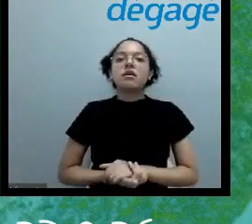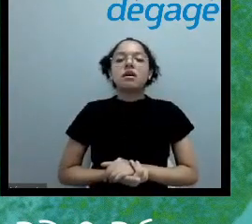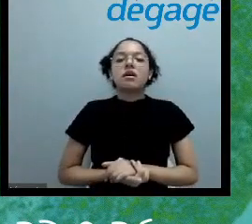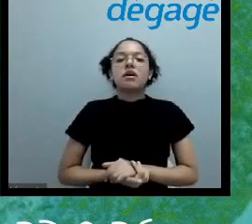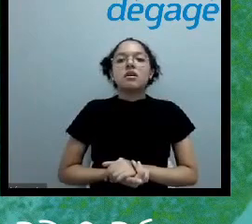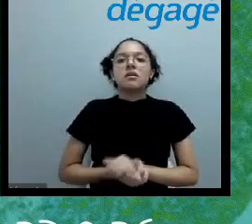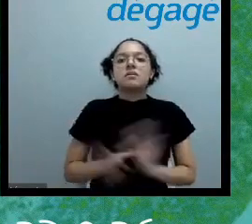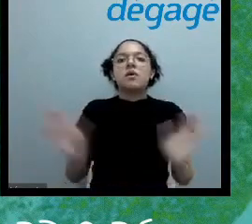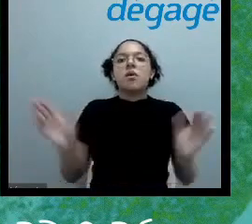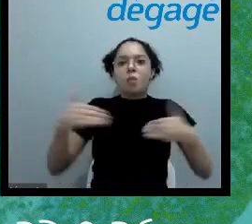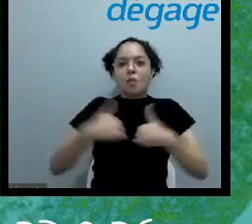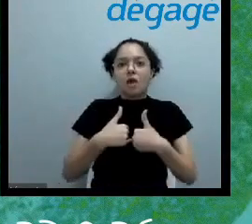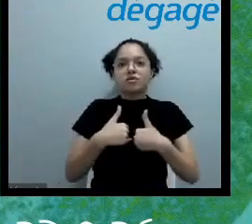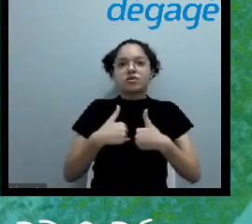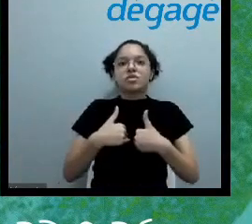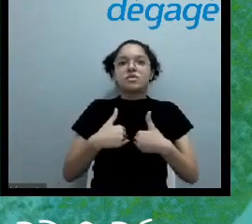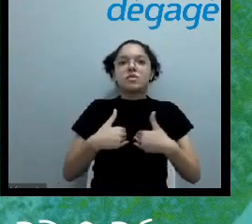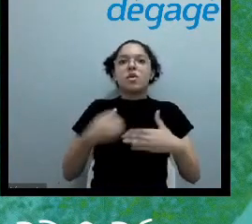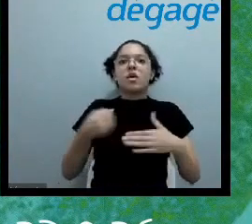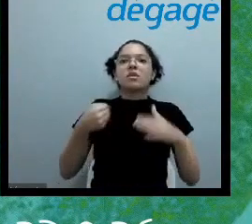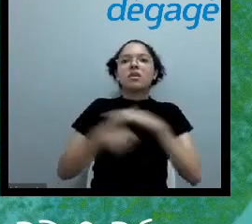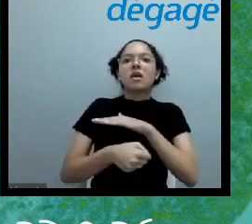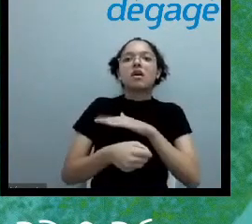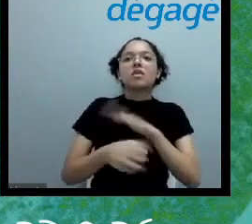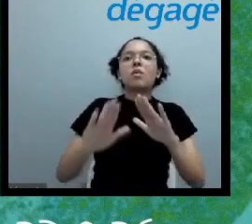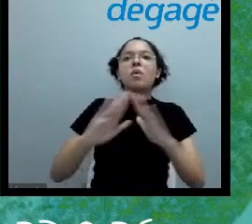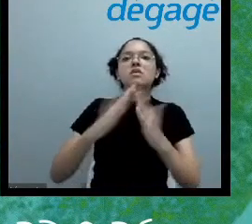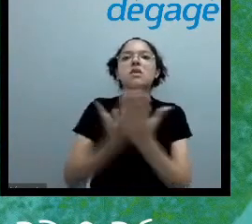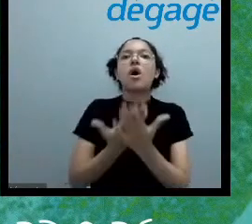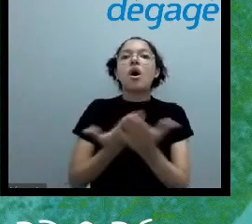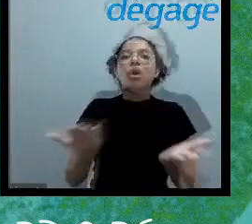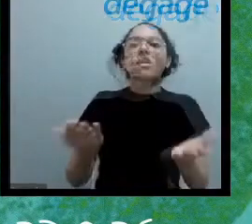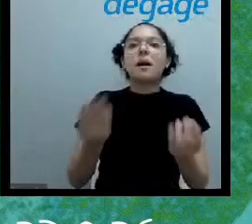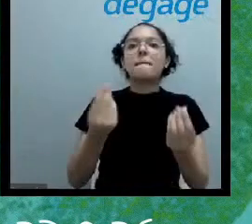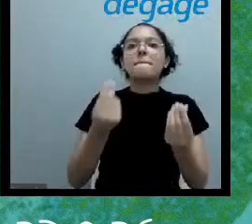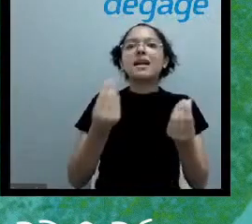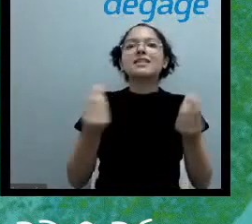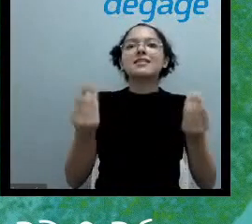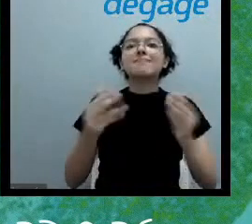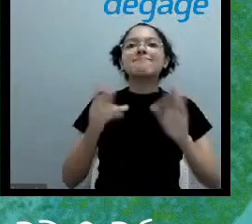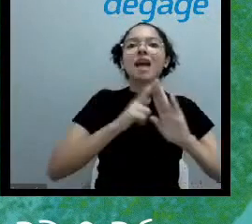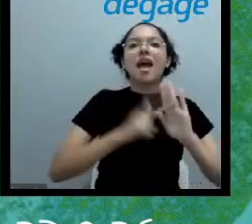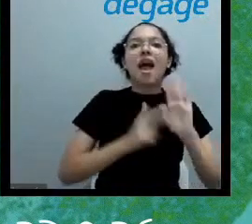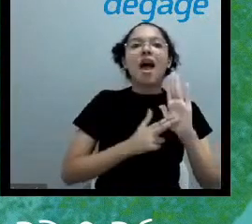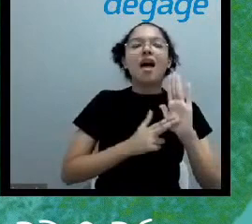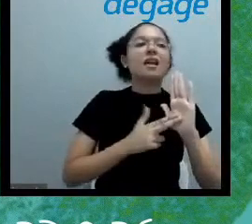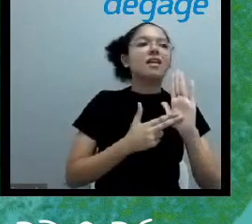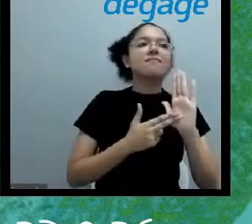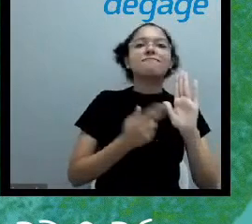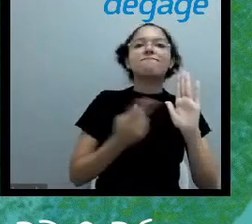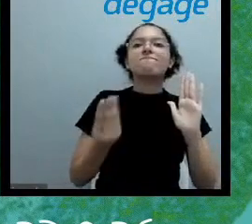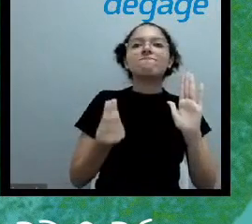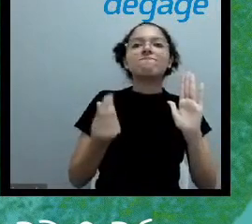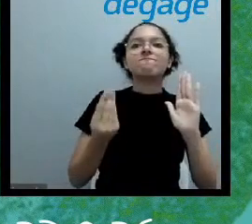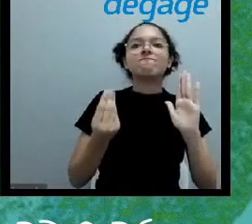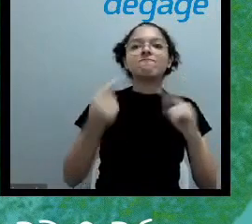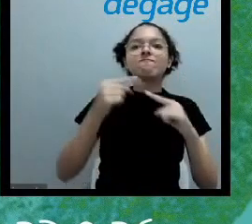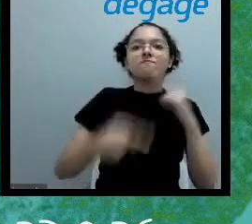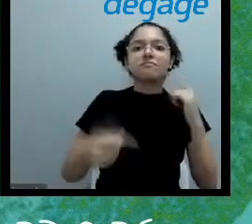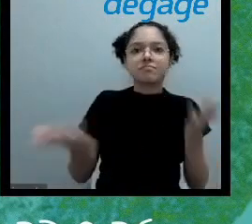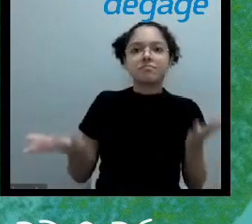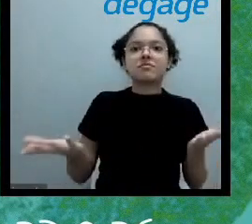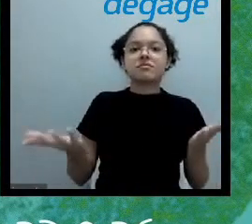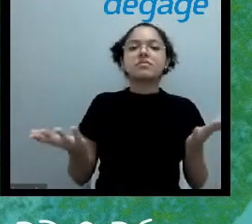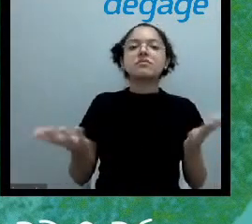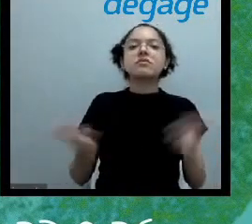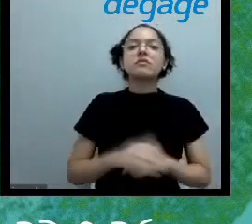das regras, e o teatro que foge do padrão também de um currículo escolar. É por isso que as pessoas se surpreendem quando veem que o teatro está dentro da